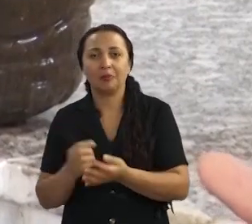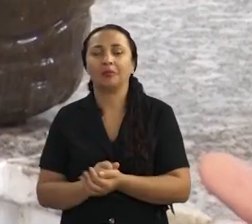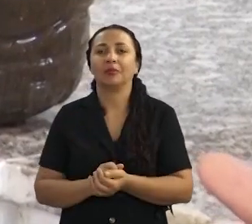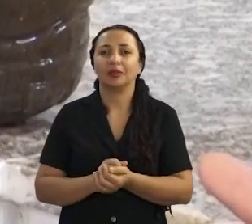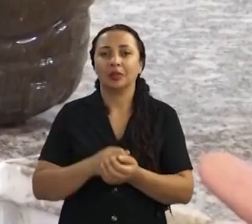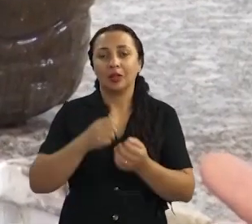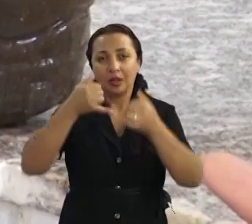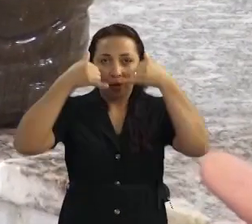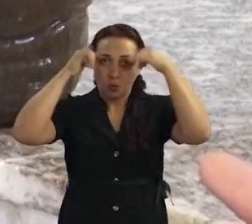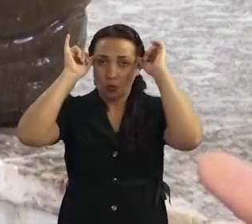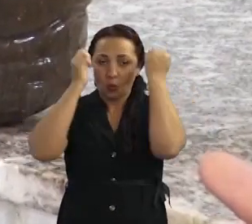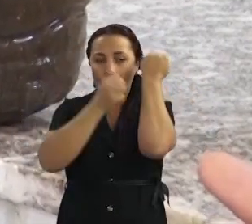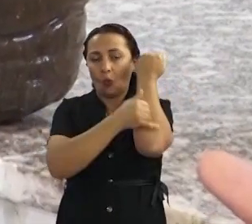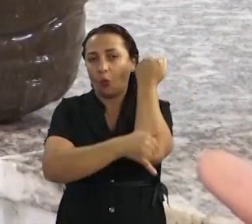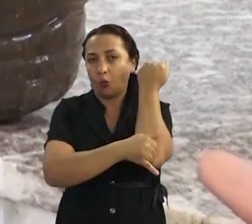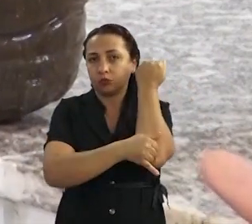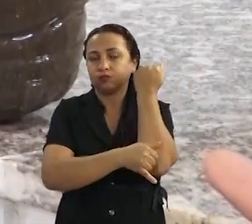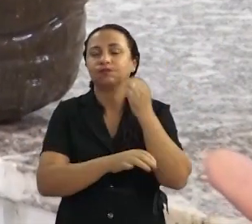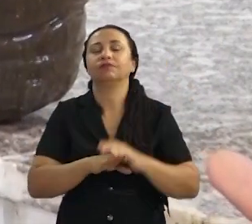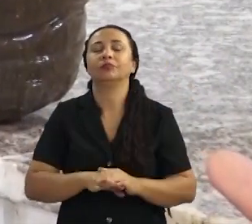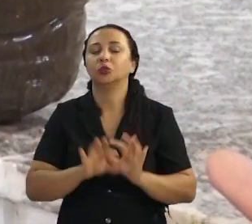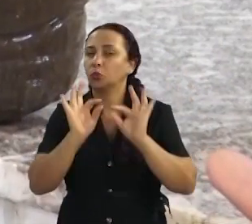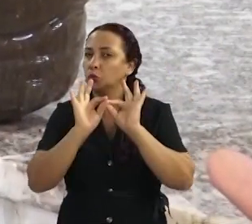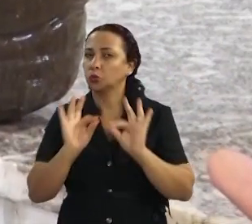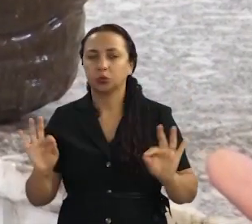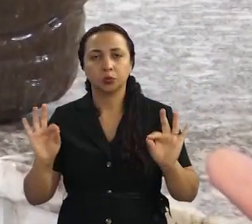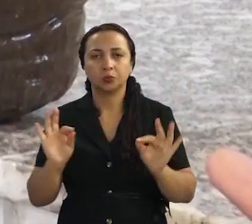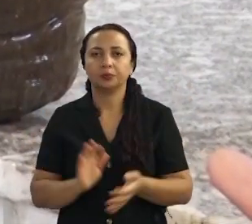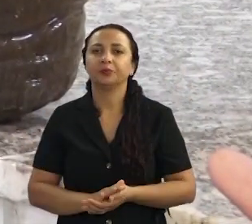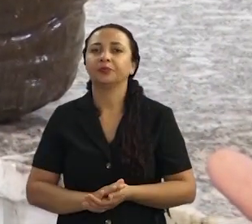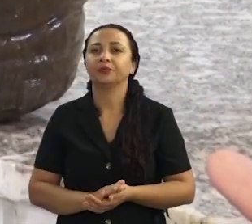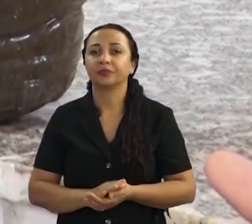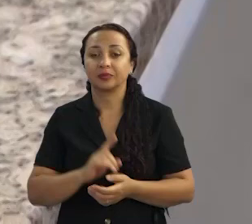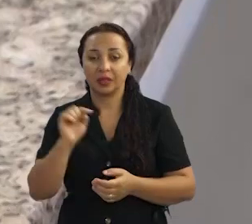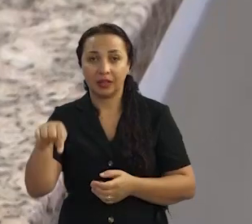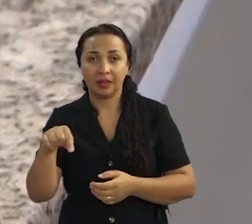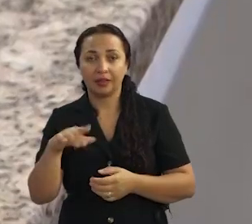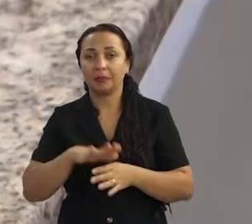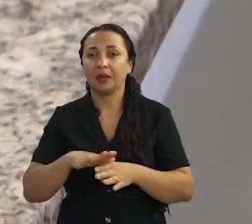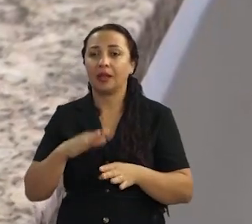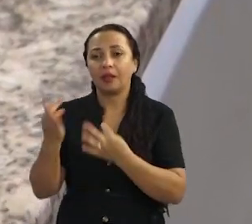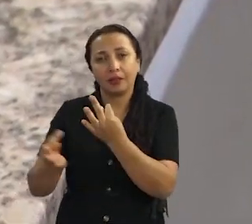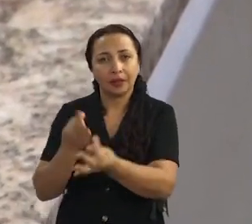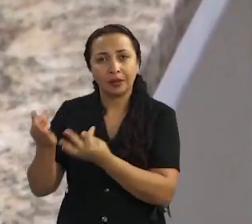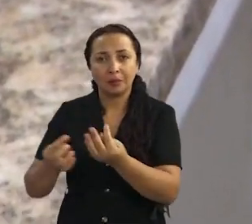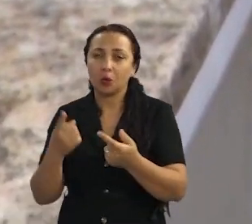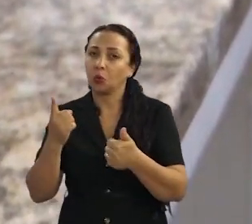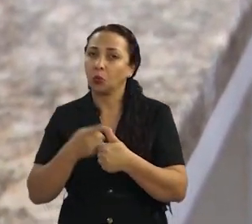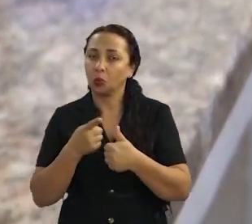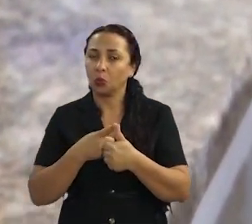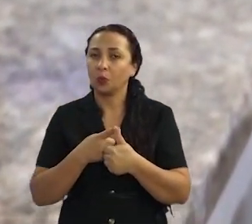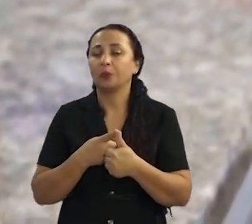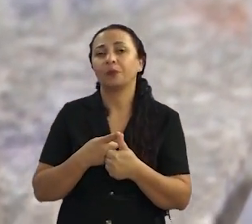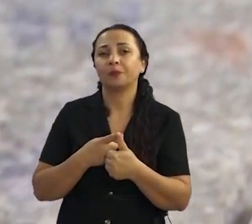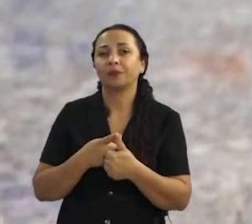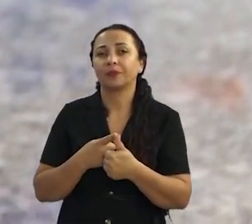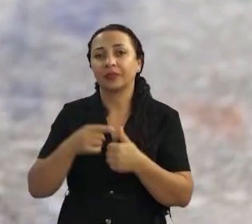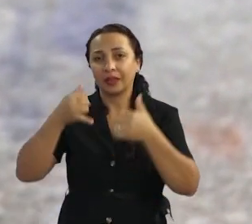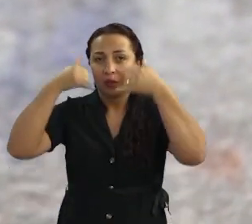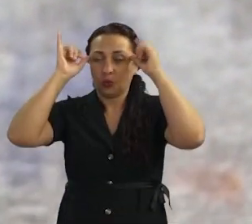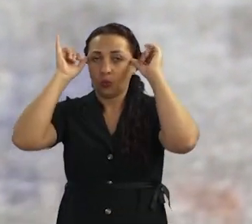controle, que é apenas o esterco puro de bovino, né, de vacas. Aqui nós temos o tratamento 1, que é